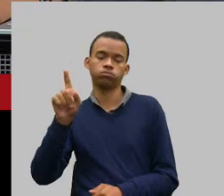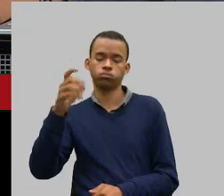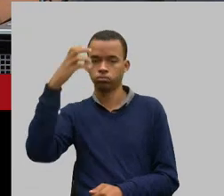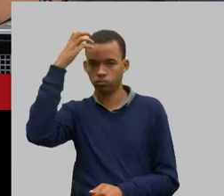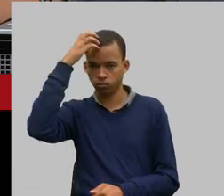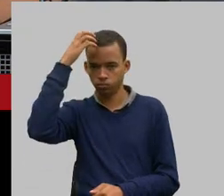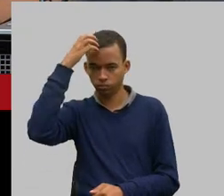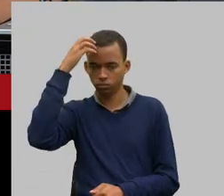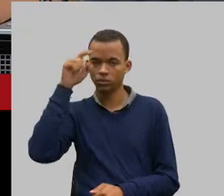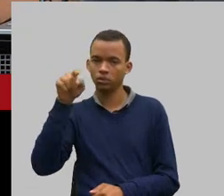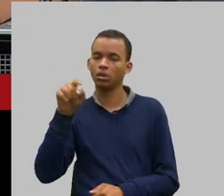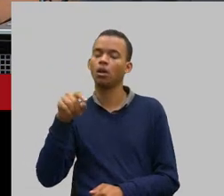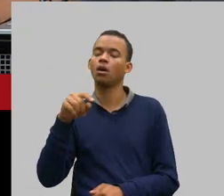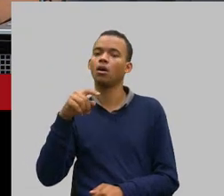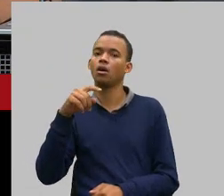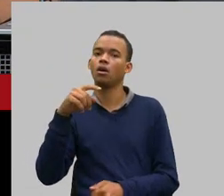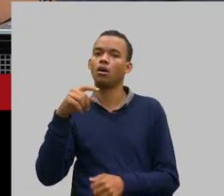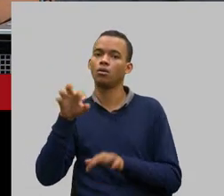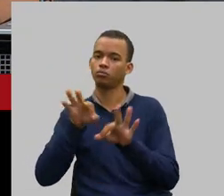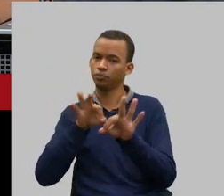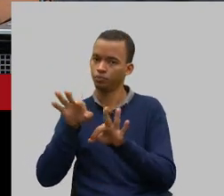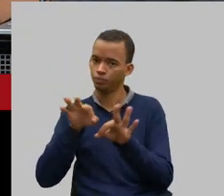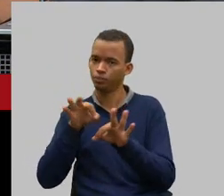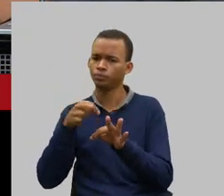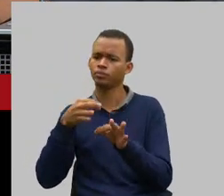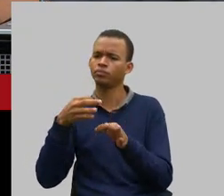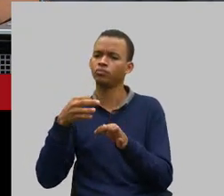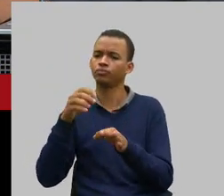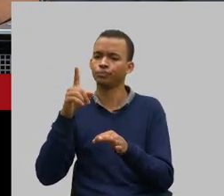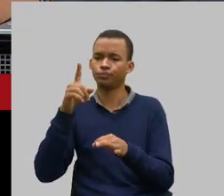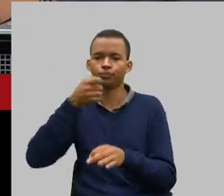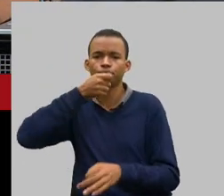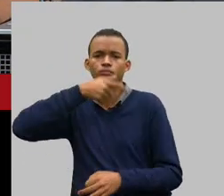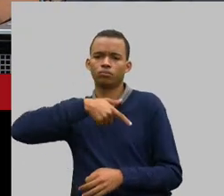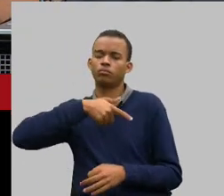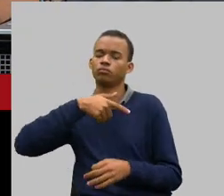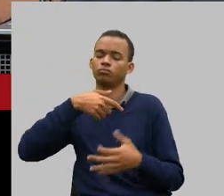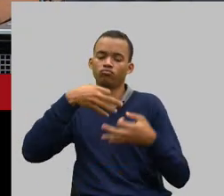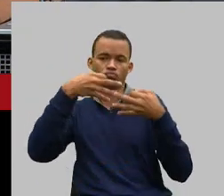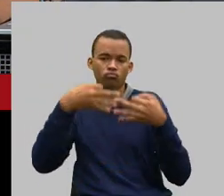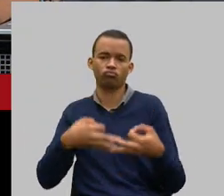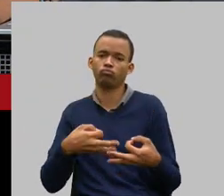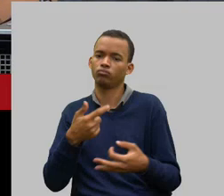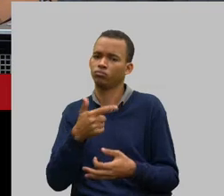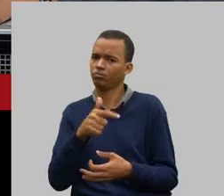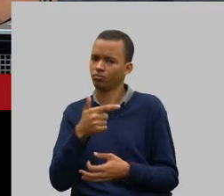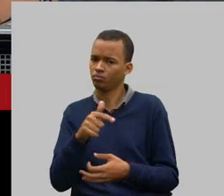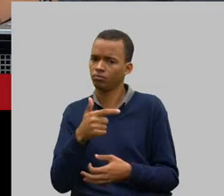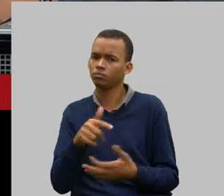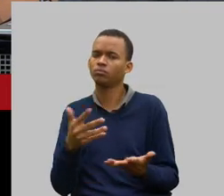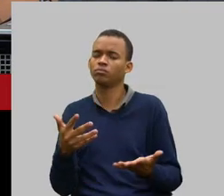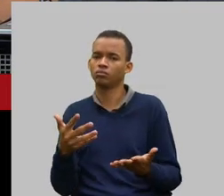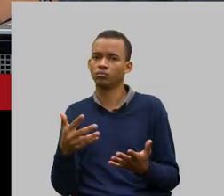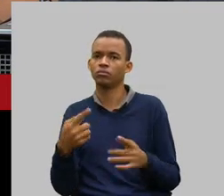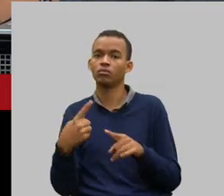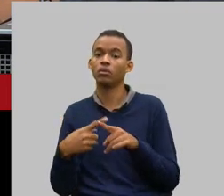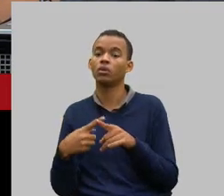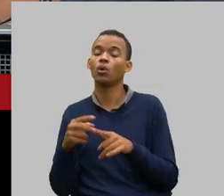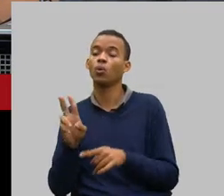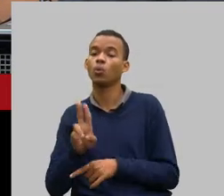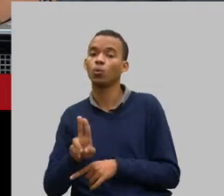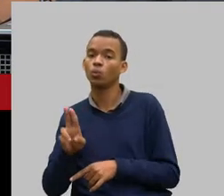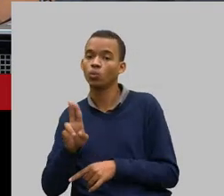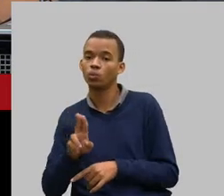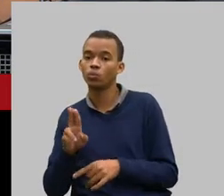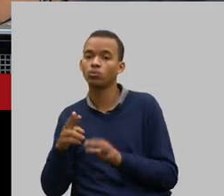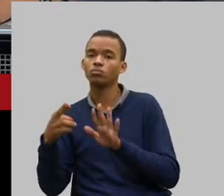Heck porque o que se fez ali com a hein foi uma desonestidade intelectual em se usar regulações que